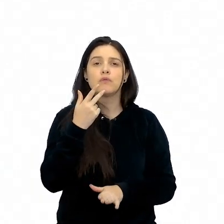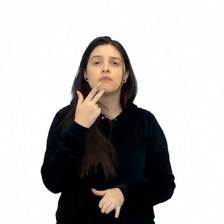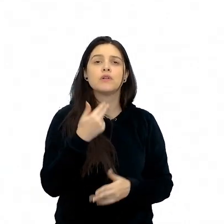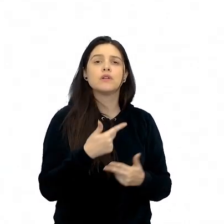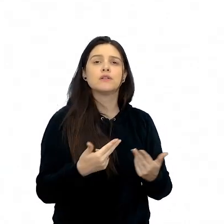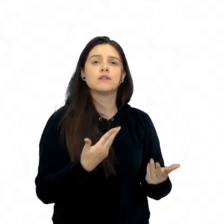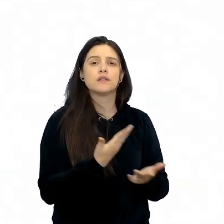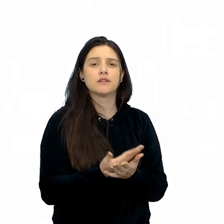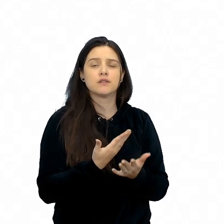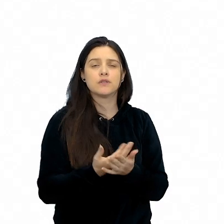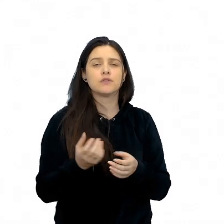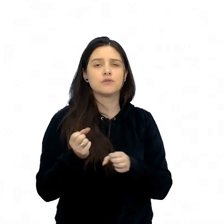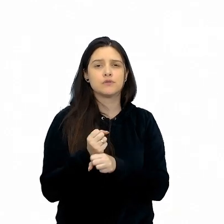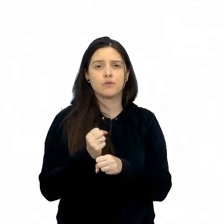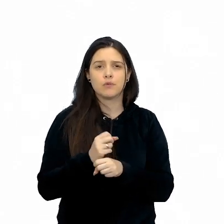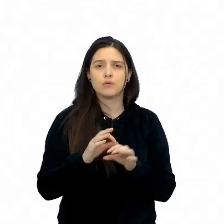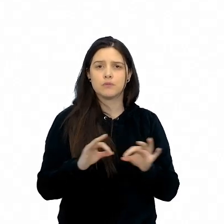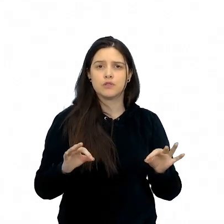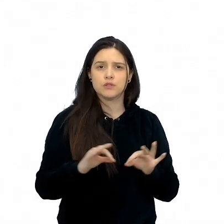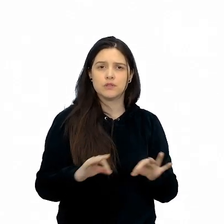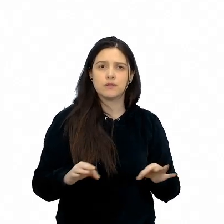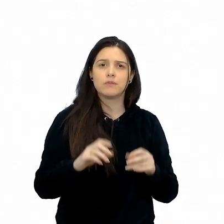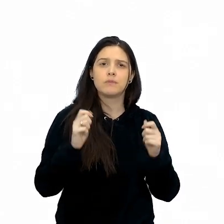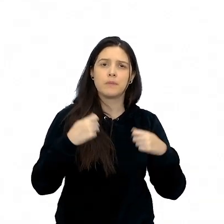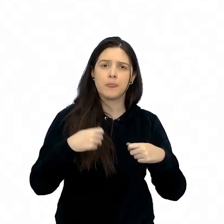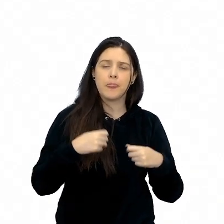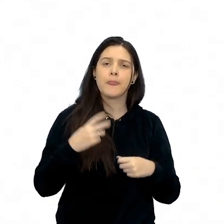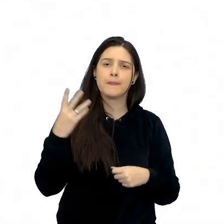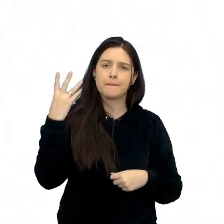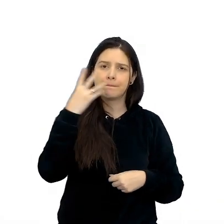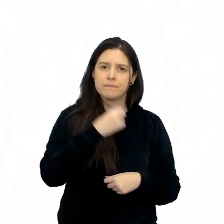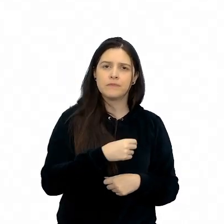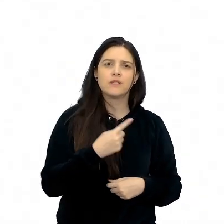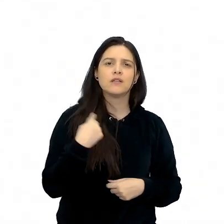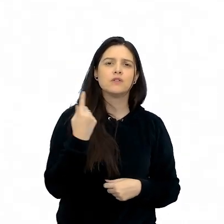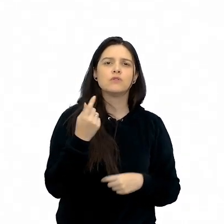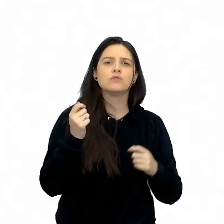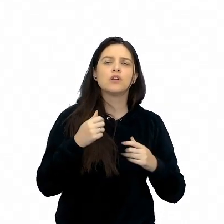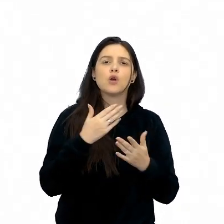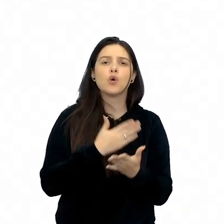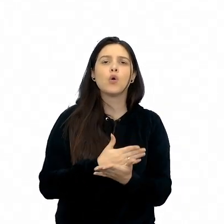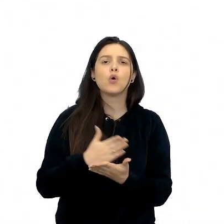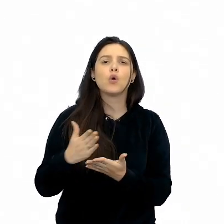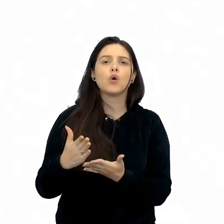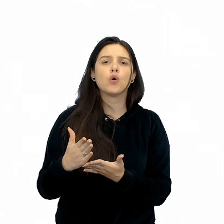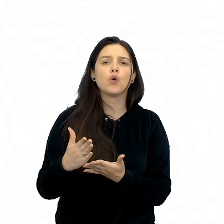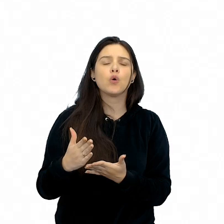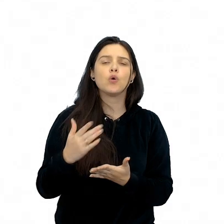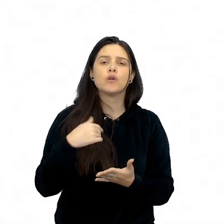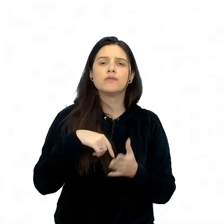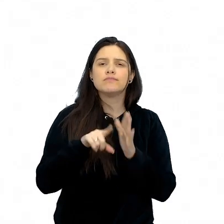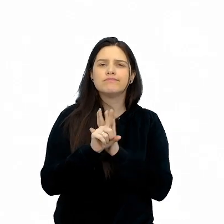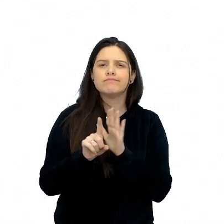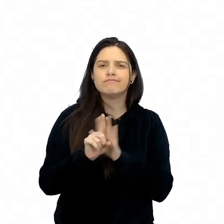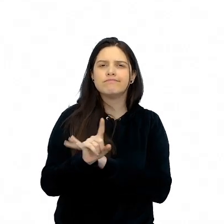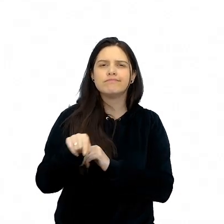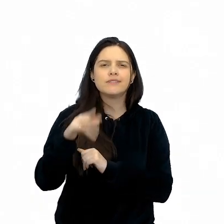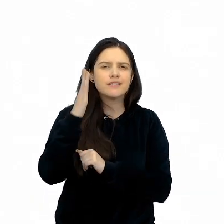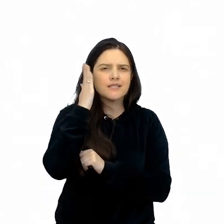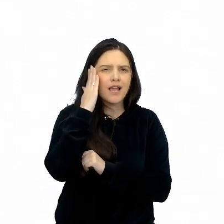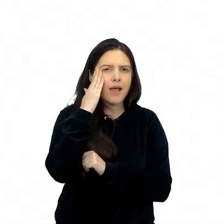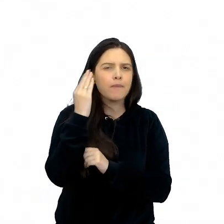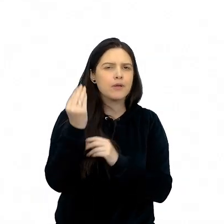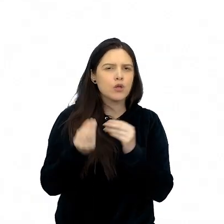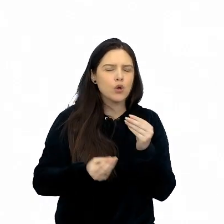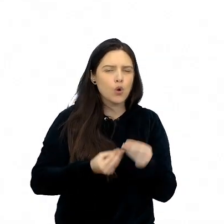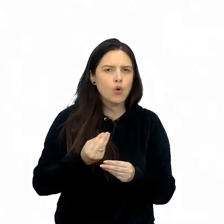aula, a soma das medidas dos ângulos internos e externos de um polígono, aí que começa a questão. Será que ele sabe o que é um